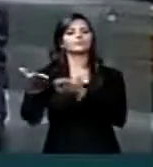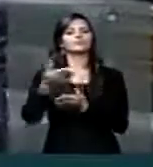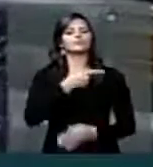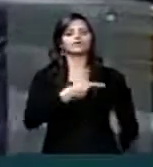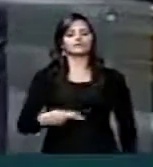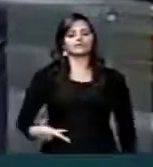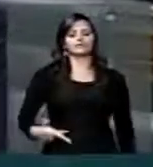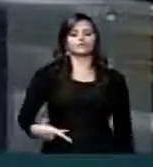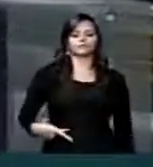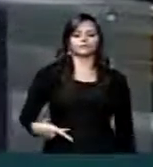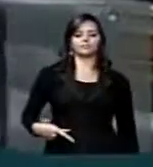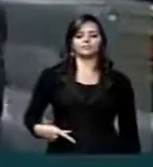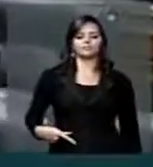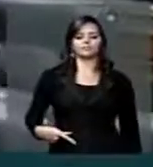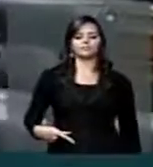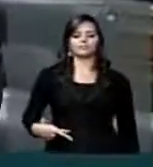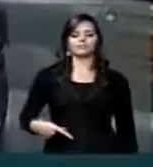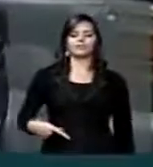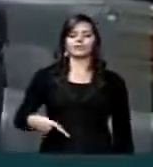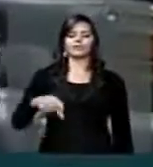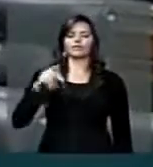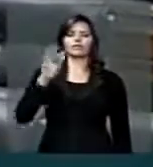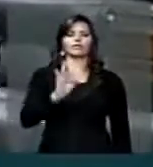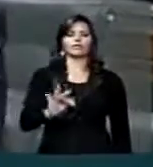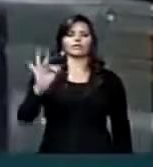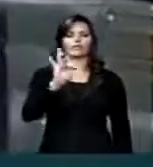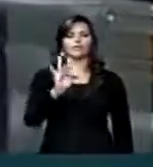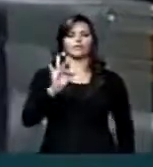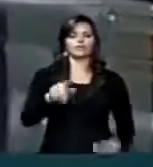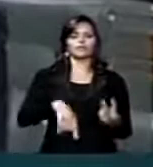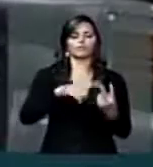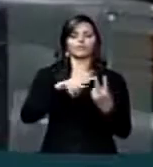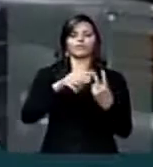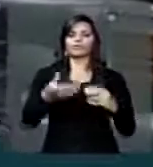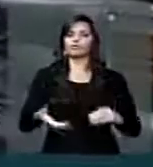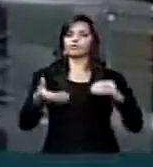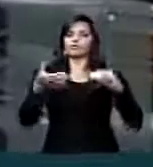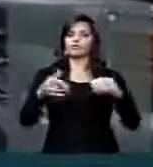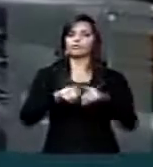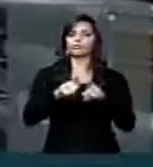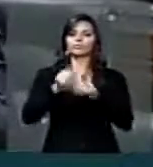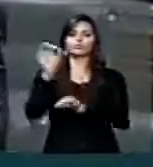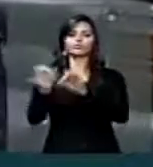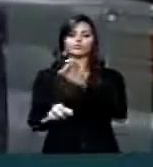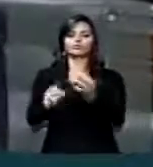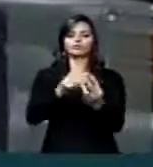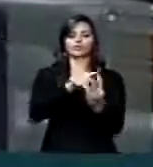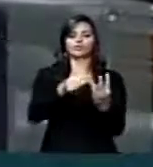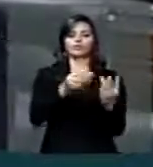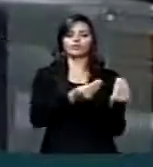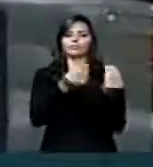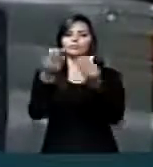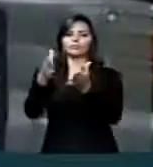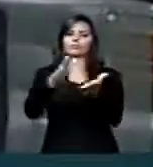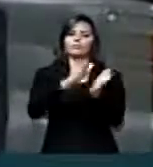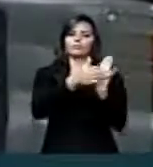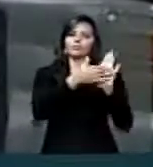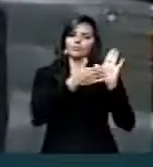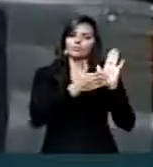dos poderes executivo, legislativo e judiciário as suas manifestações, as